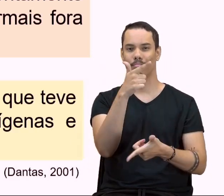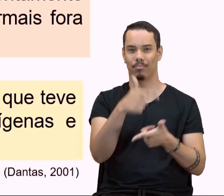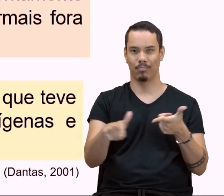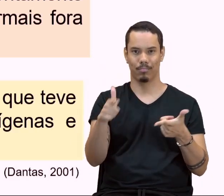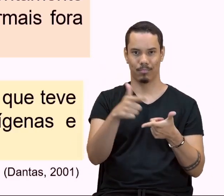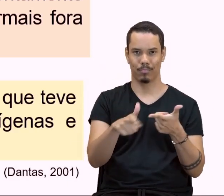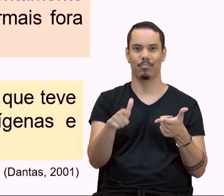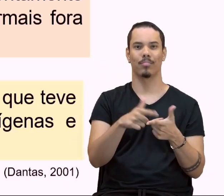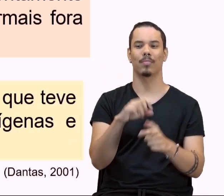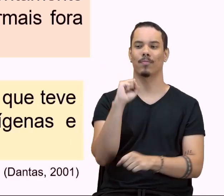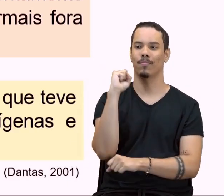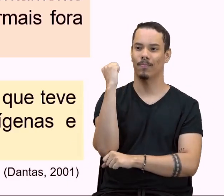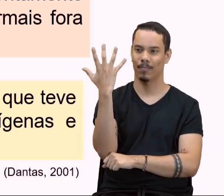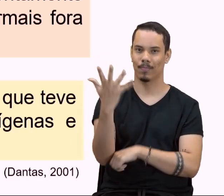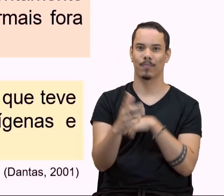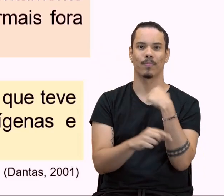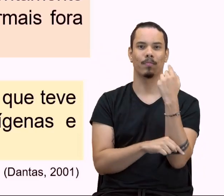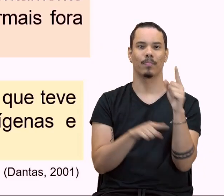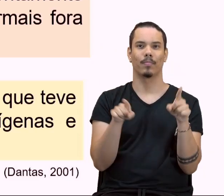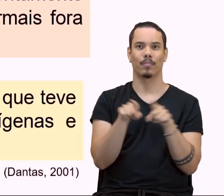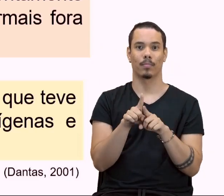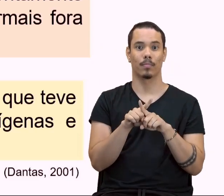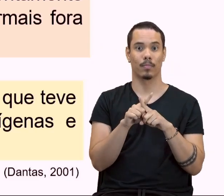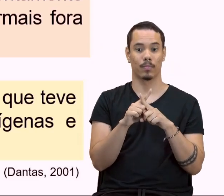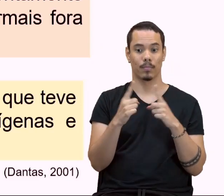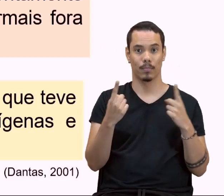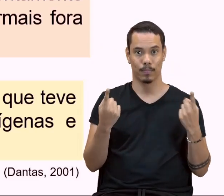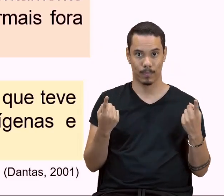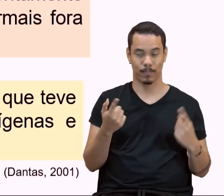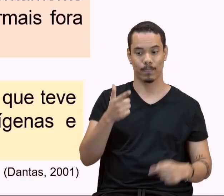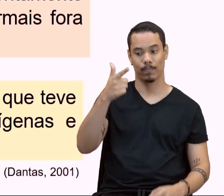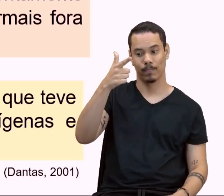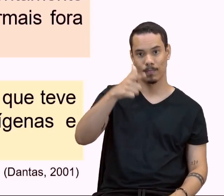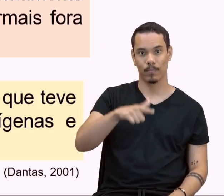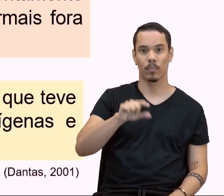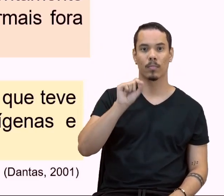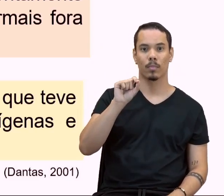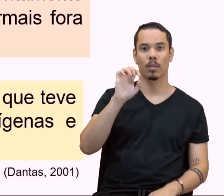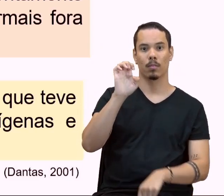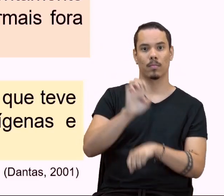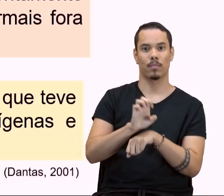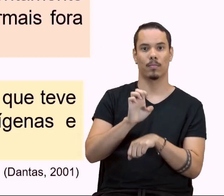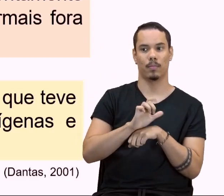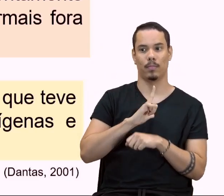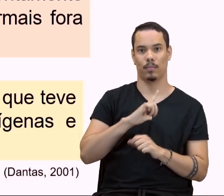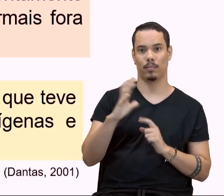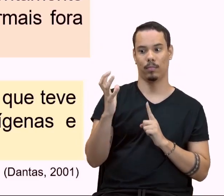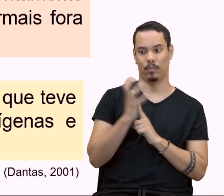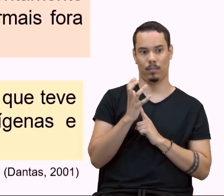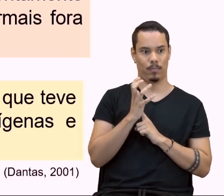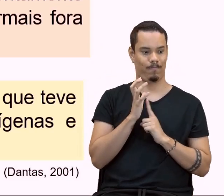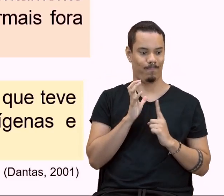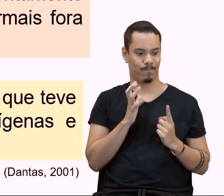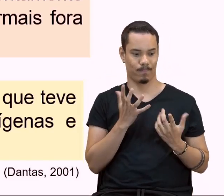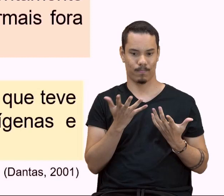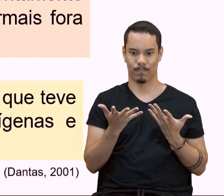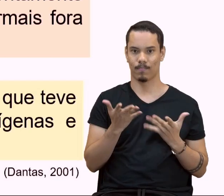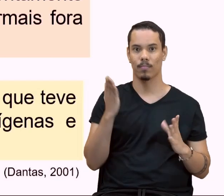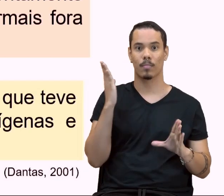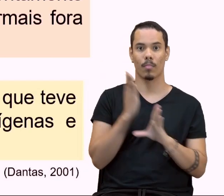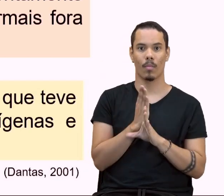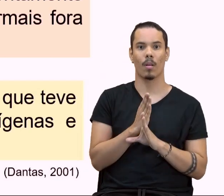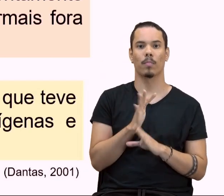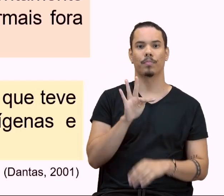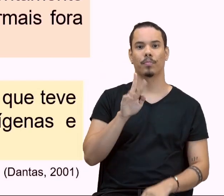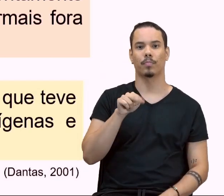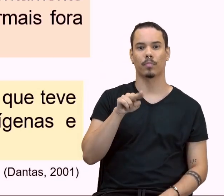desmatamento, mas uma questão que vai ter que, novamente, o Estado intervir através da FUNAI. Muito